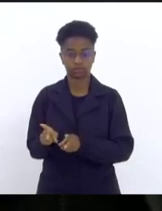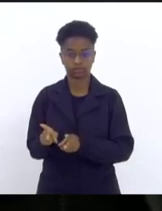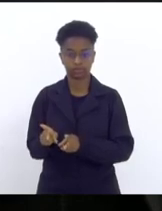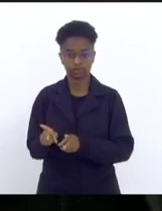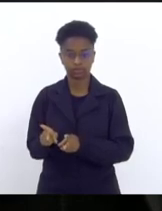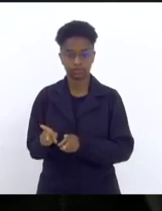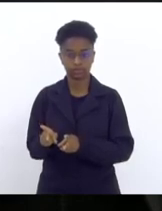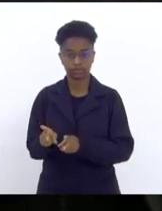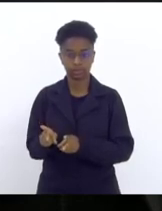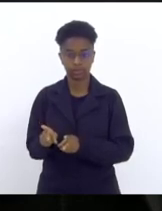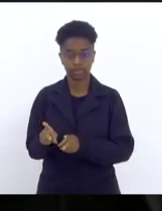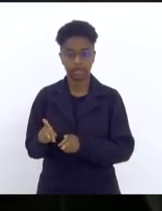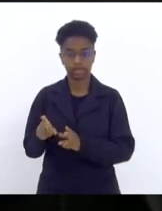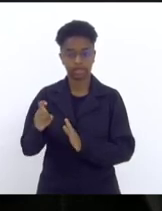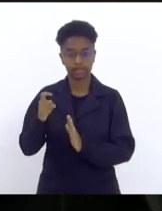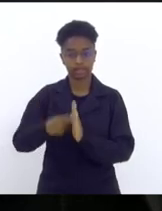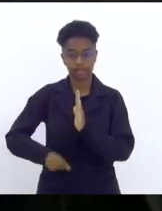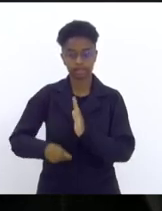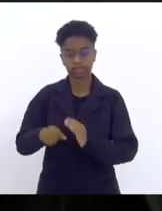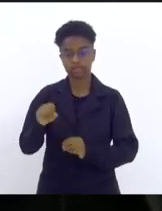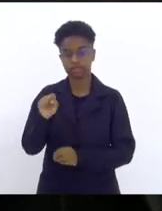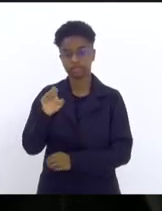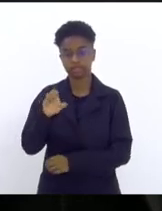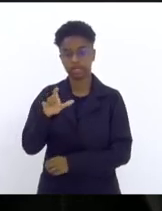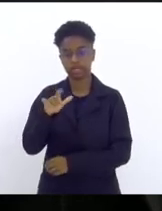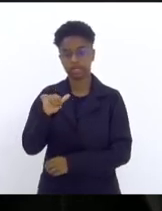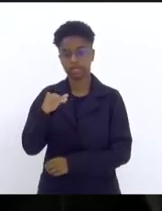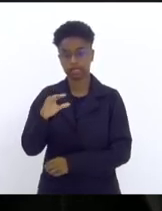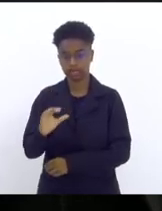a taxa SELIC de